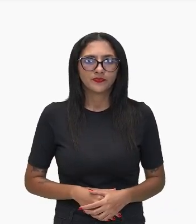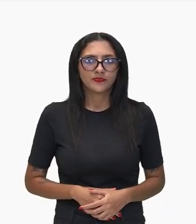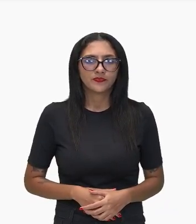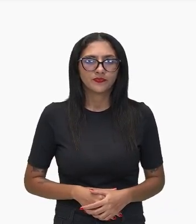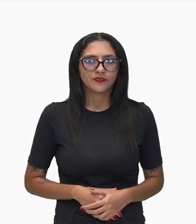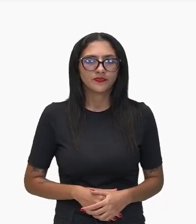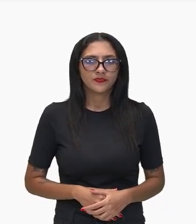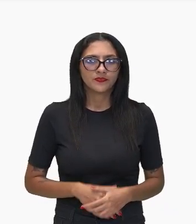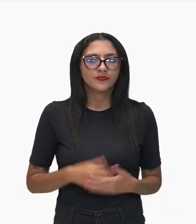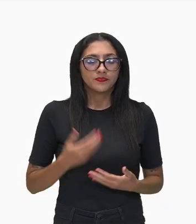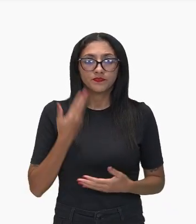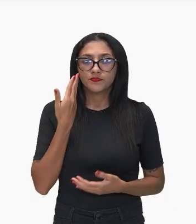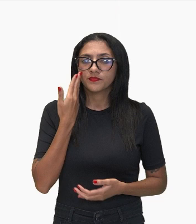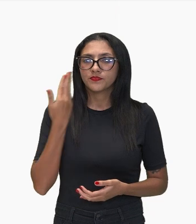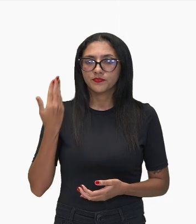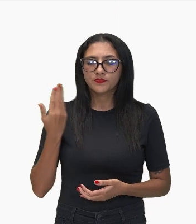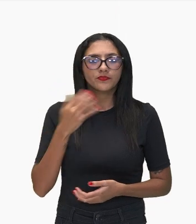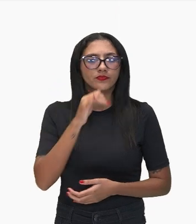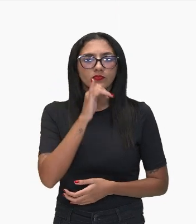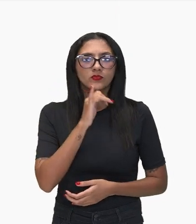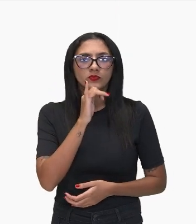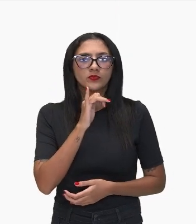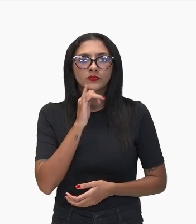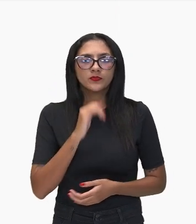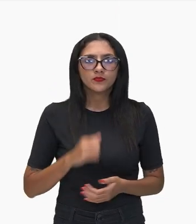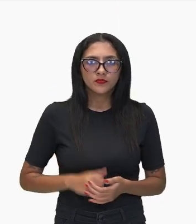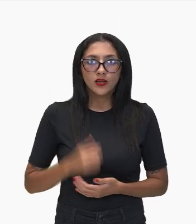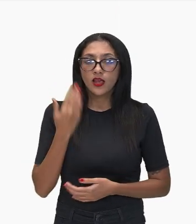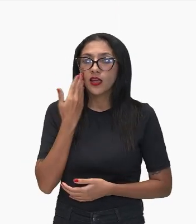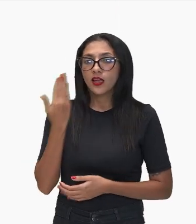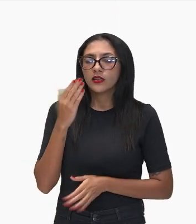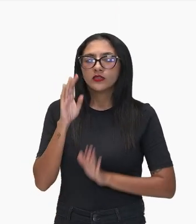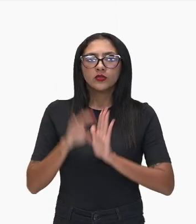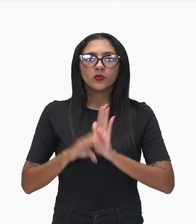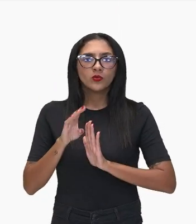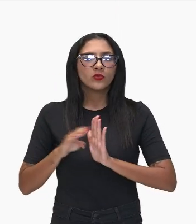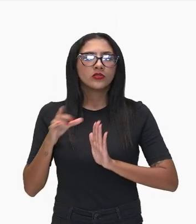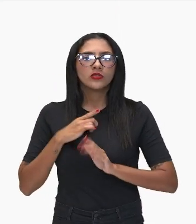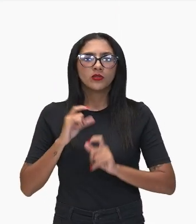E aí a gente mostra aqui, por exemplo, no parlamentarismo, nós temos